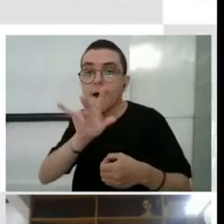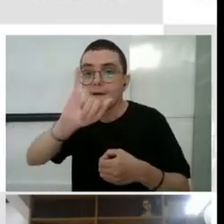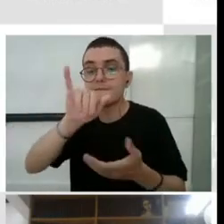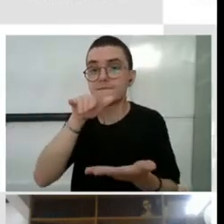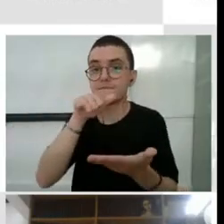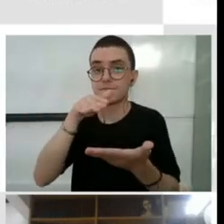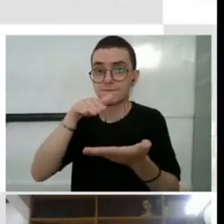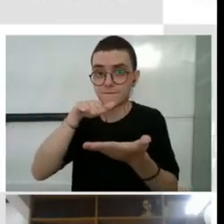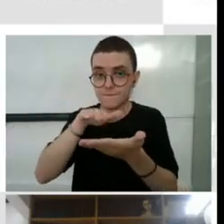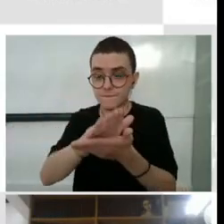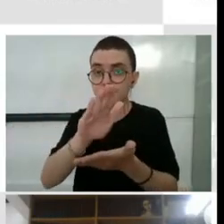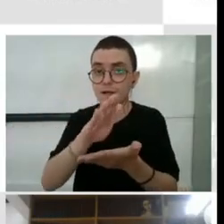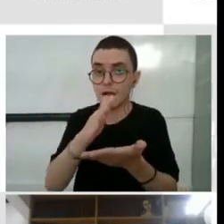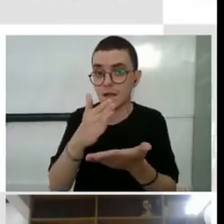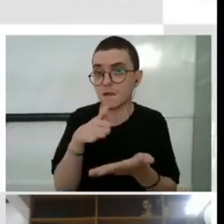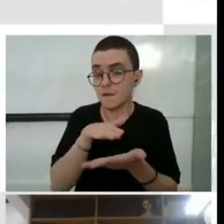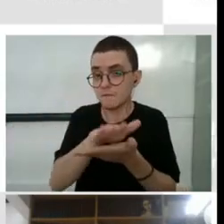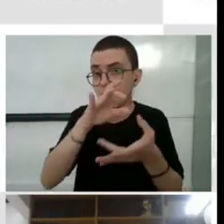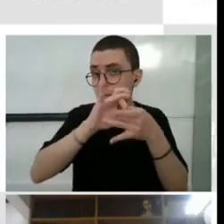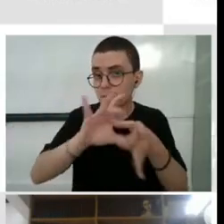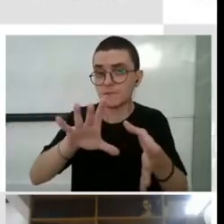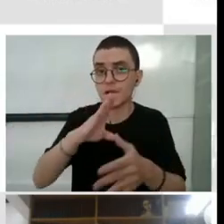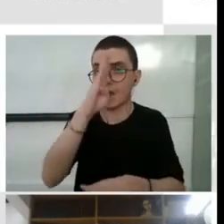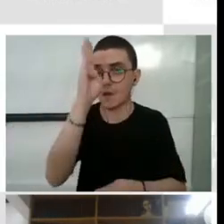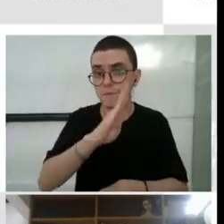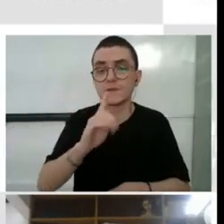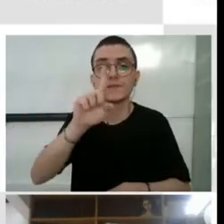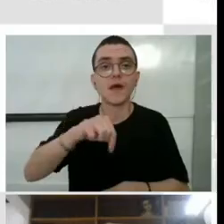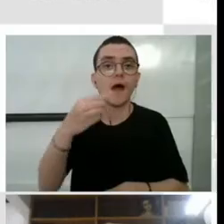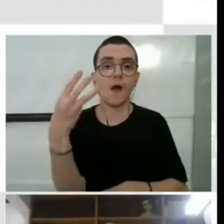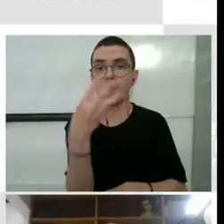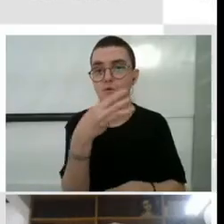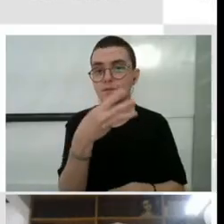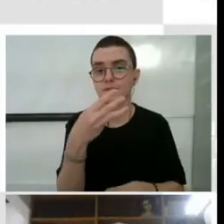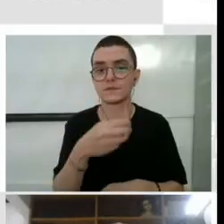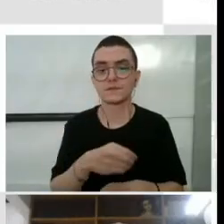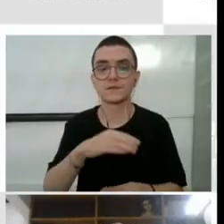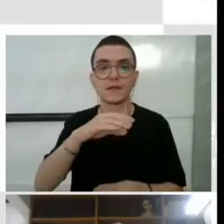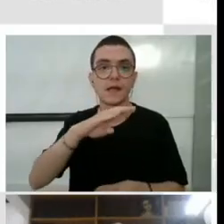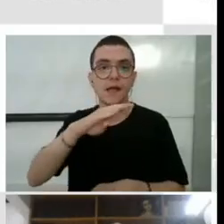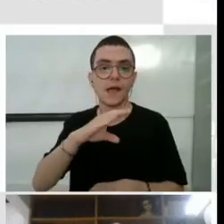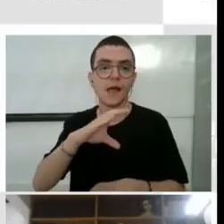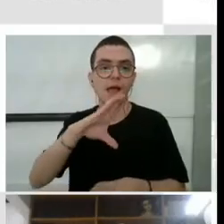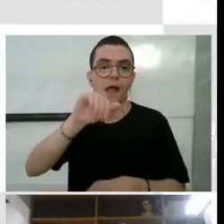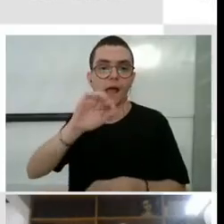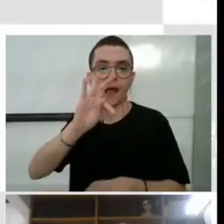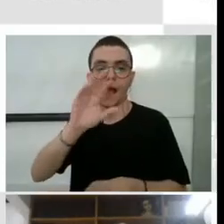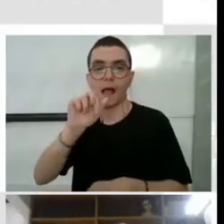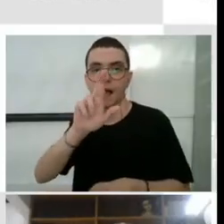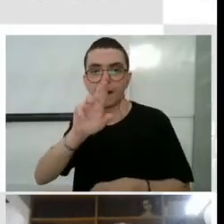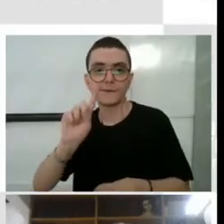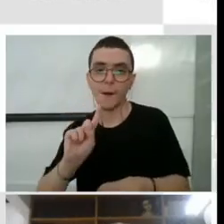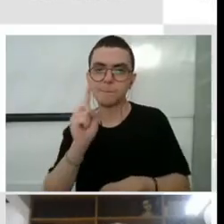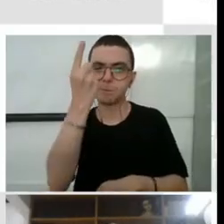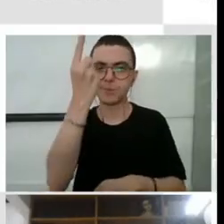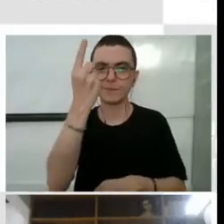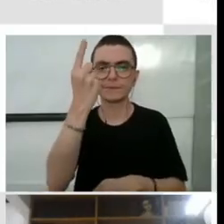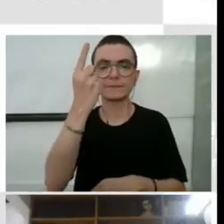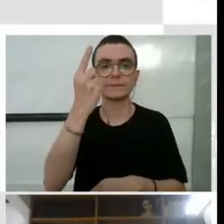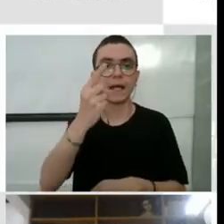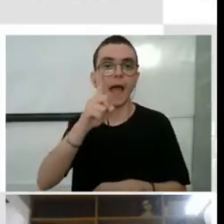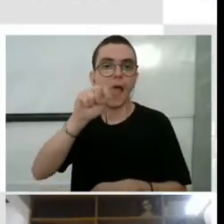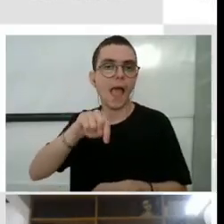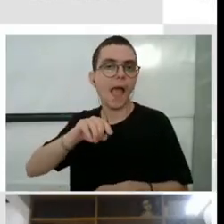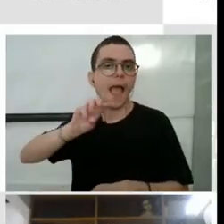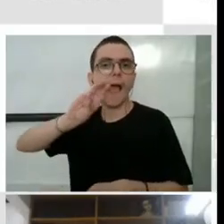em 2022 e 2023, o Brasil é o terceiro deles, né? O Catar é o primeiro, né? Estamos falando em milhões de barris